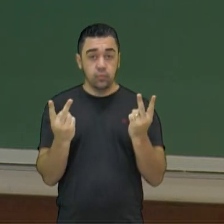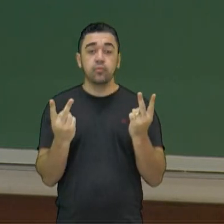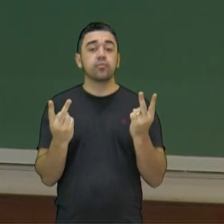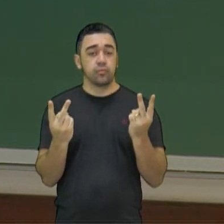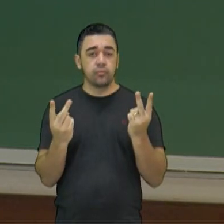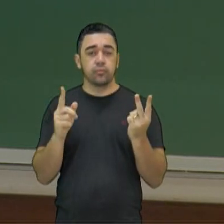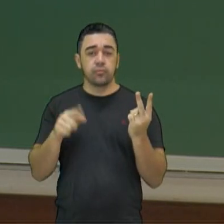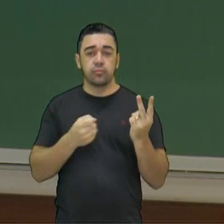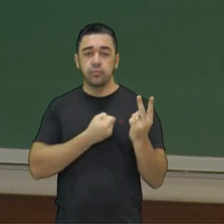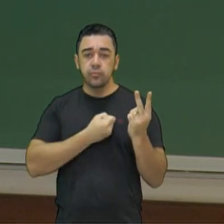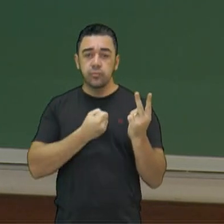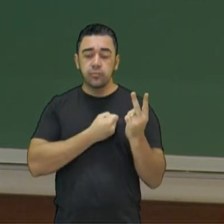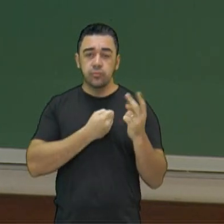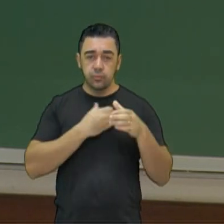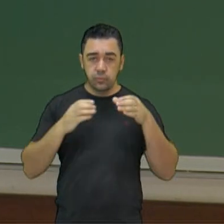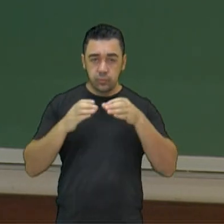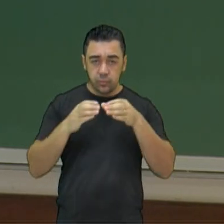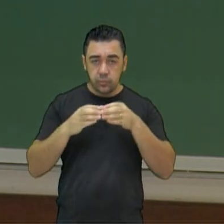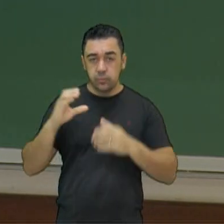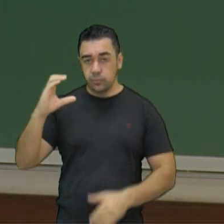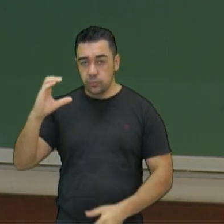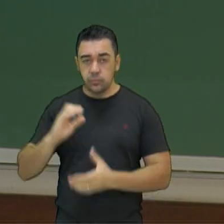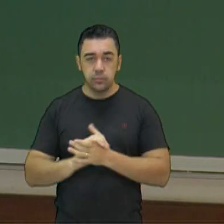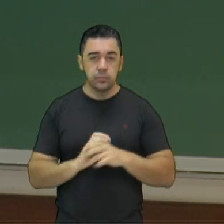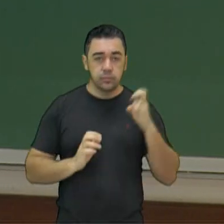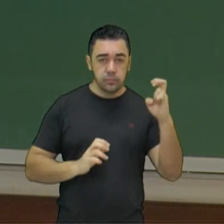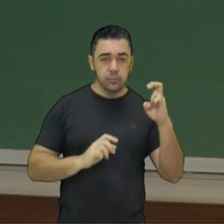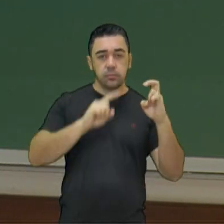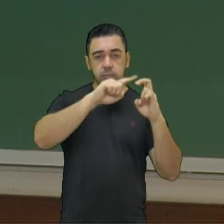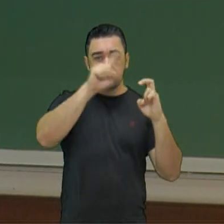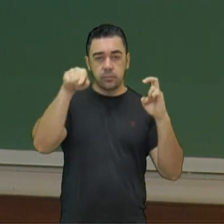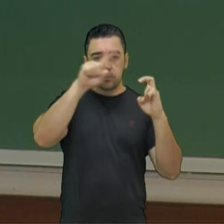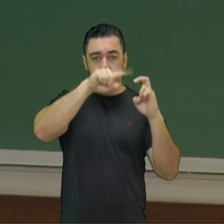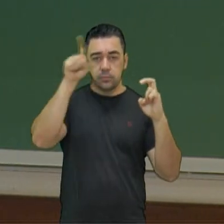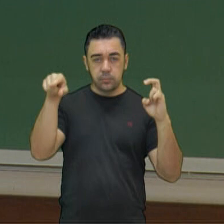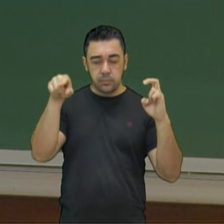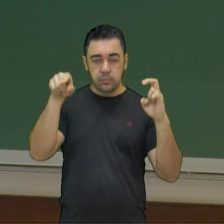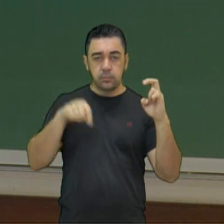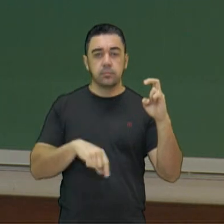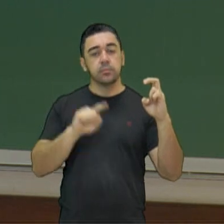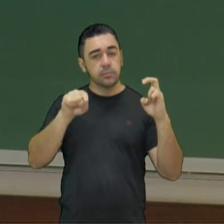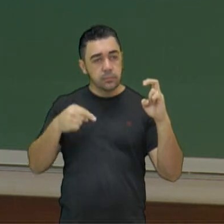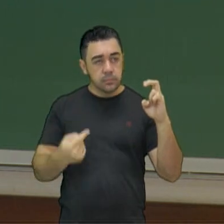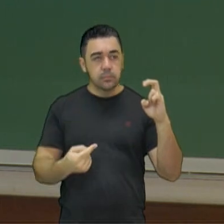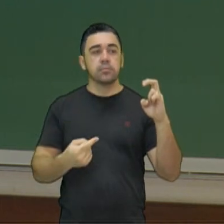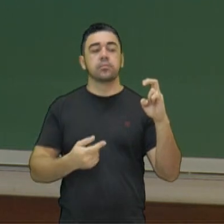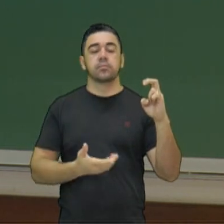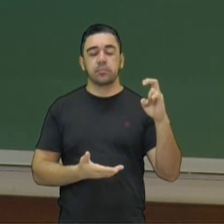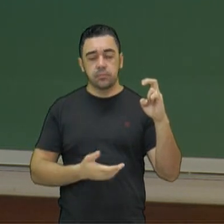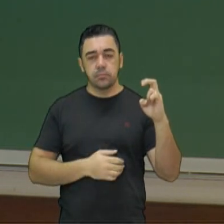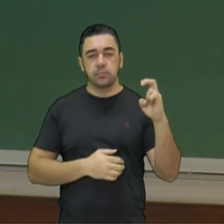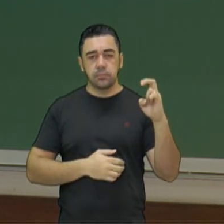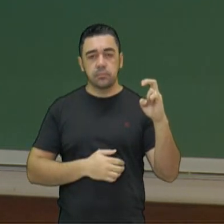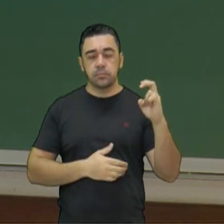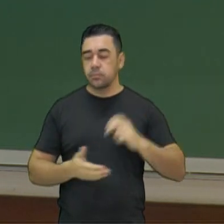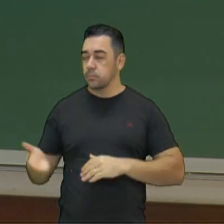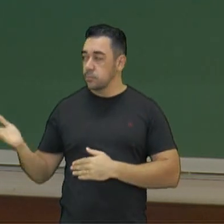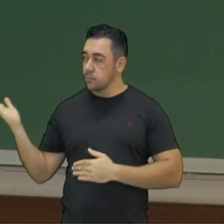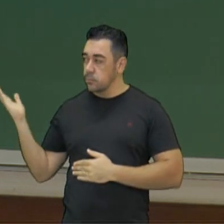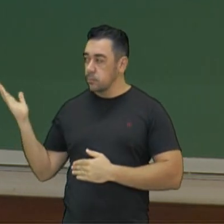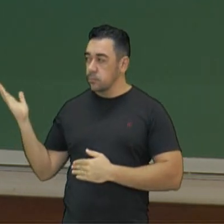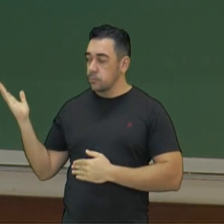diferentes. Então o 5 vai multiplicar todos os termos do segundo número. 5 vezes 3,